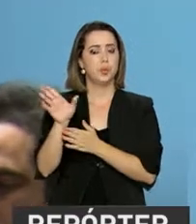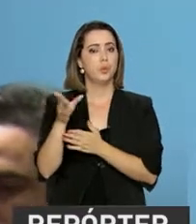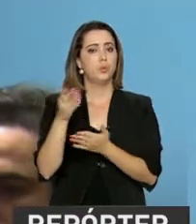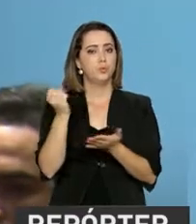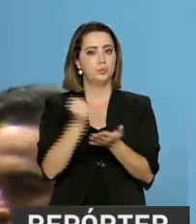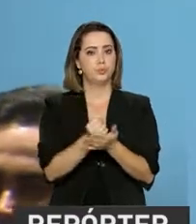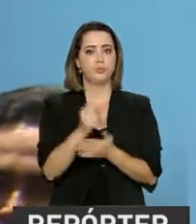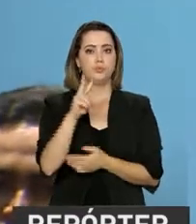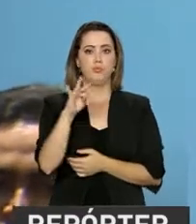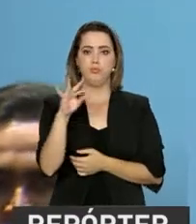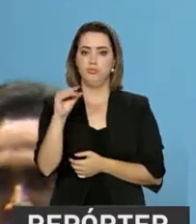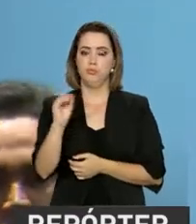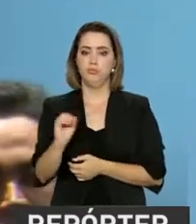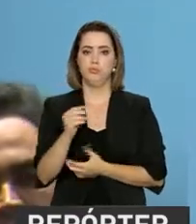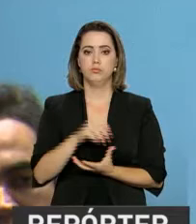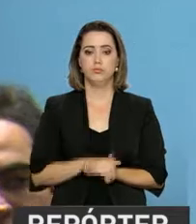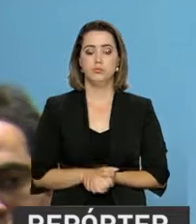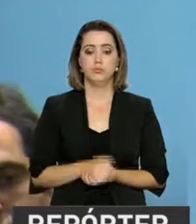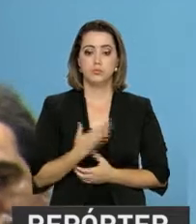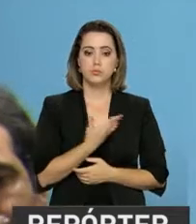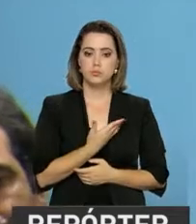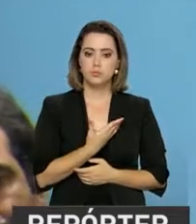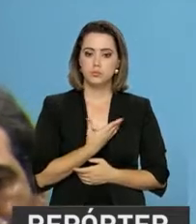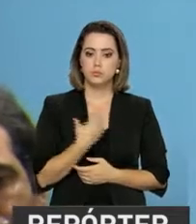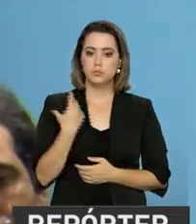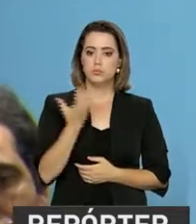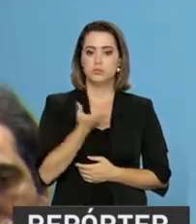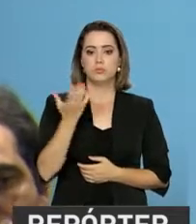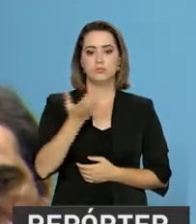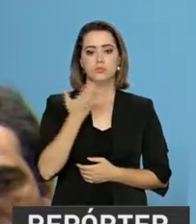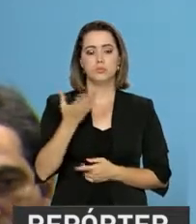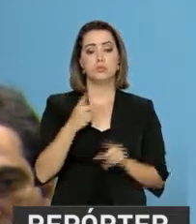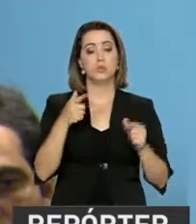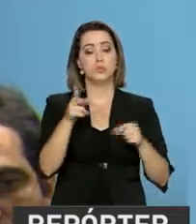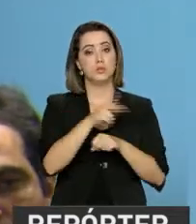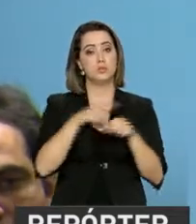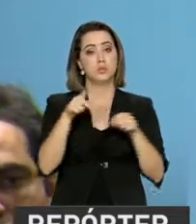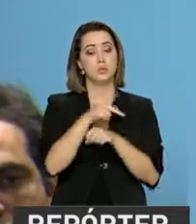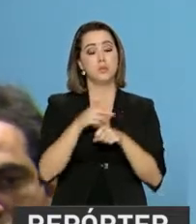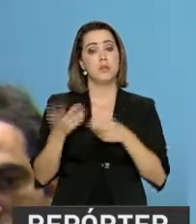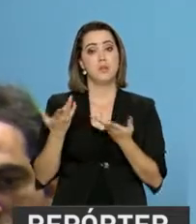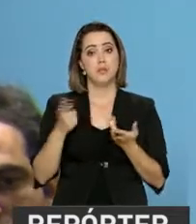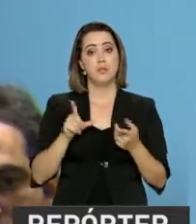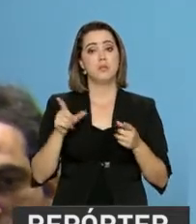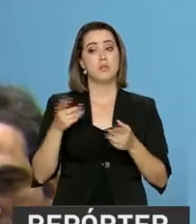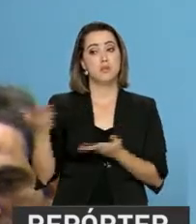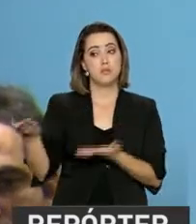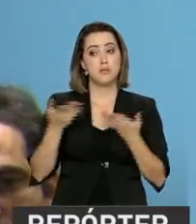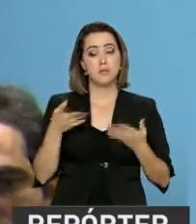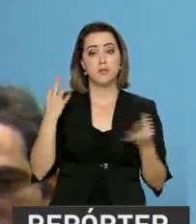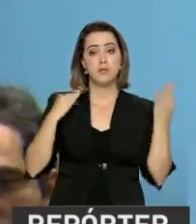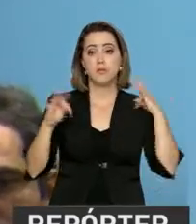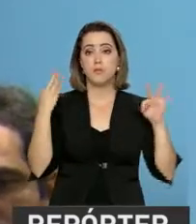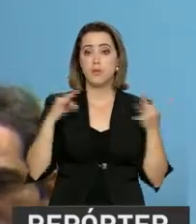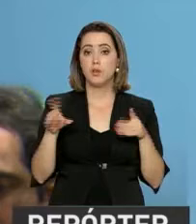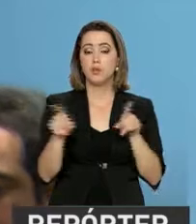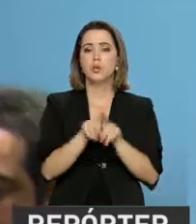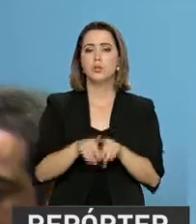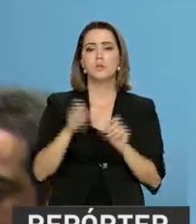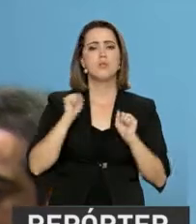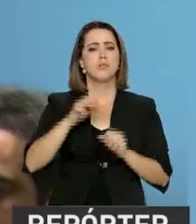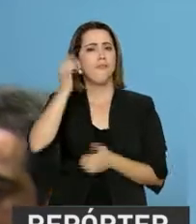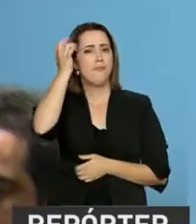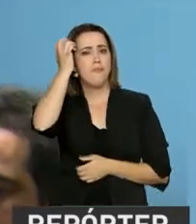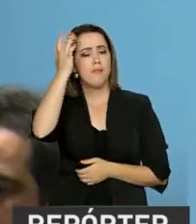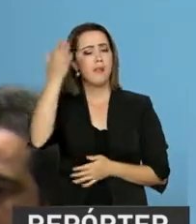Nós queremos que os países com grande potencial turístico, grandes exportadores de turistas, possam ter essa política de facilitação.